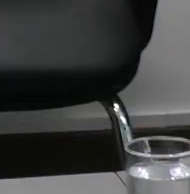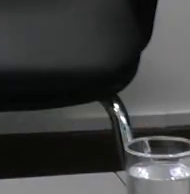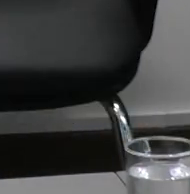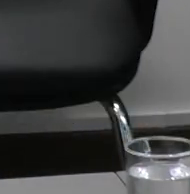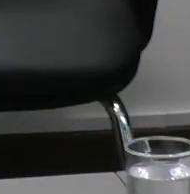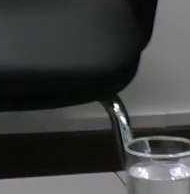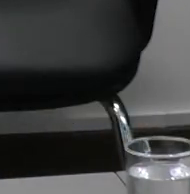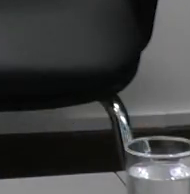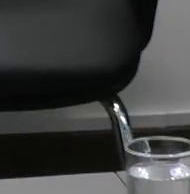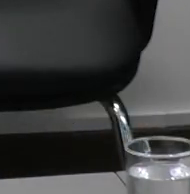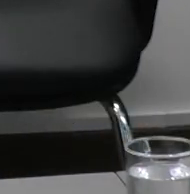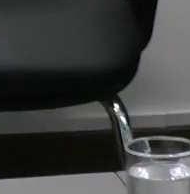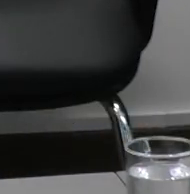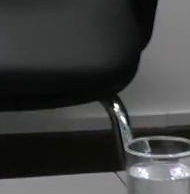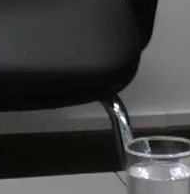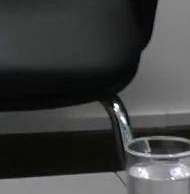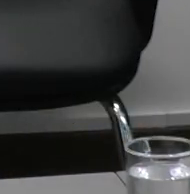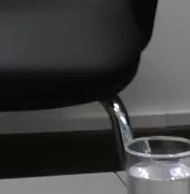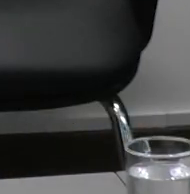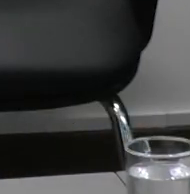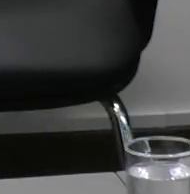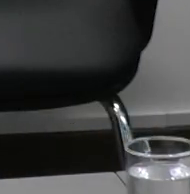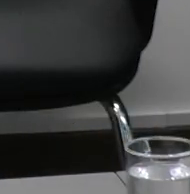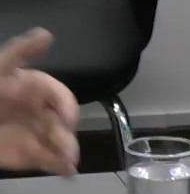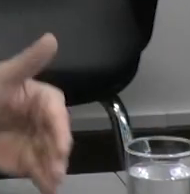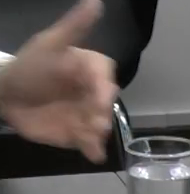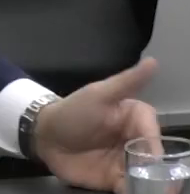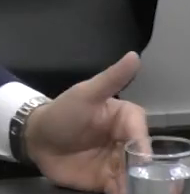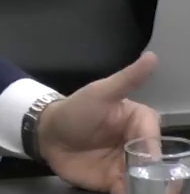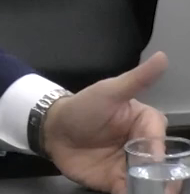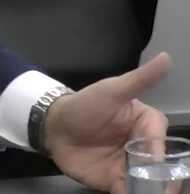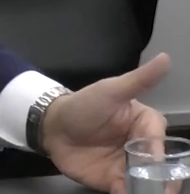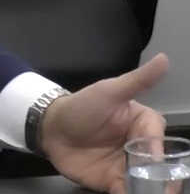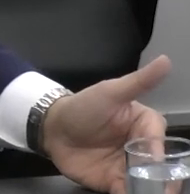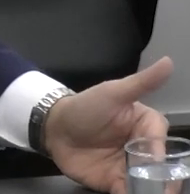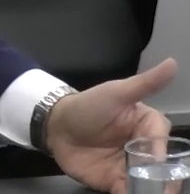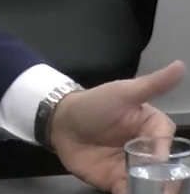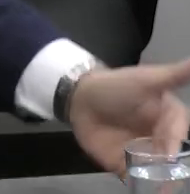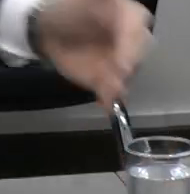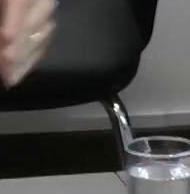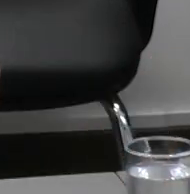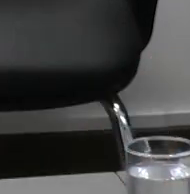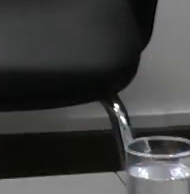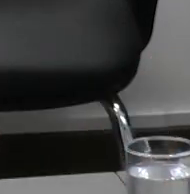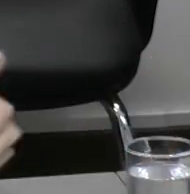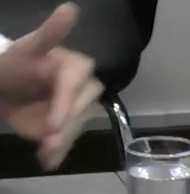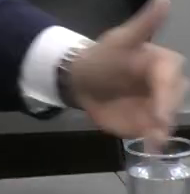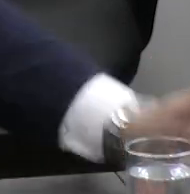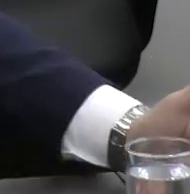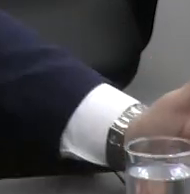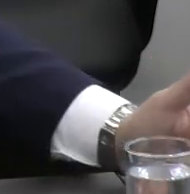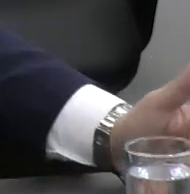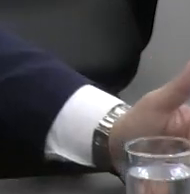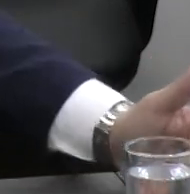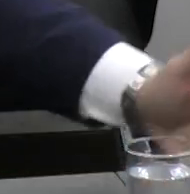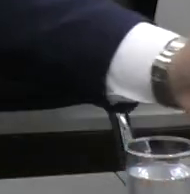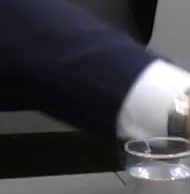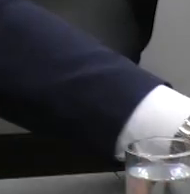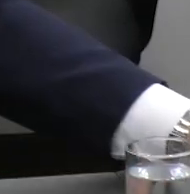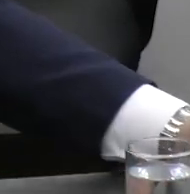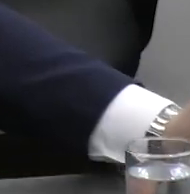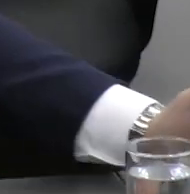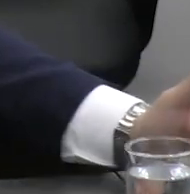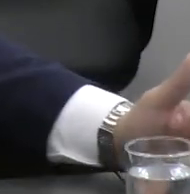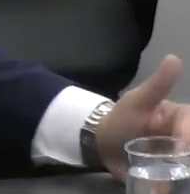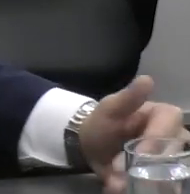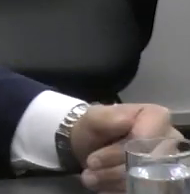Portuária. Existe aquela máxima de que, na região do porto, o crime que acontece do lado de fora do porto é competência da Polícia Militar, dentro do